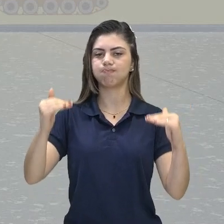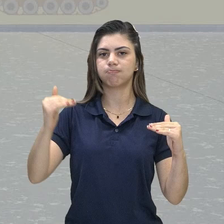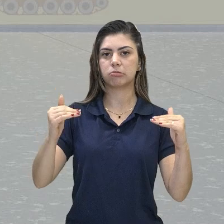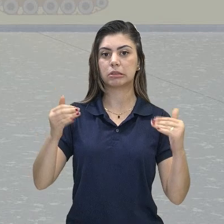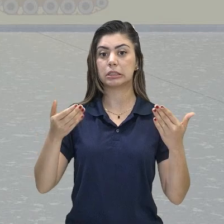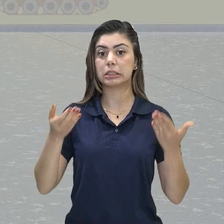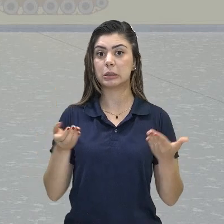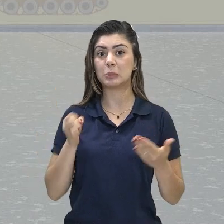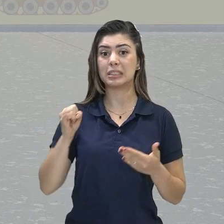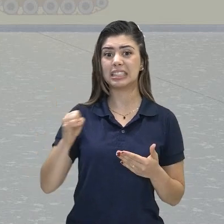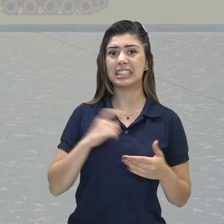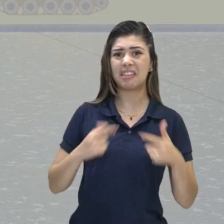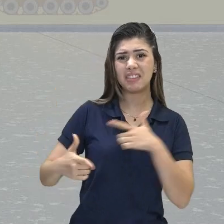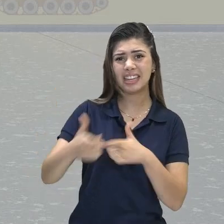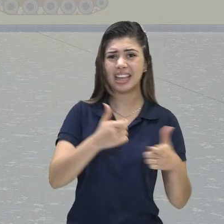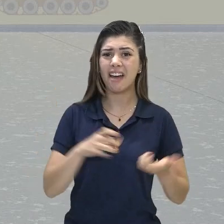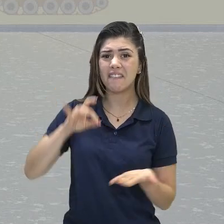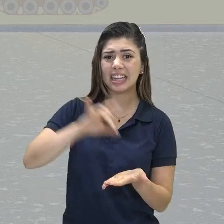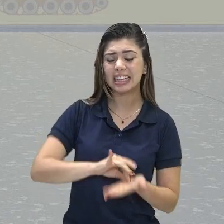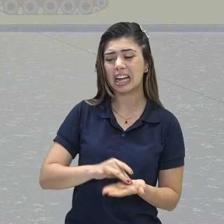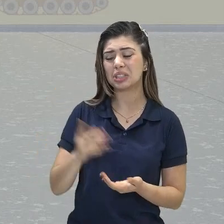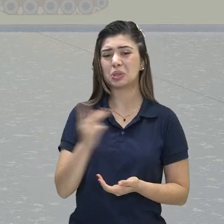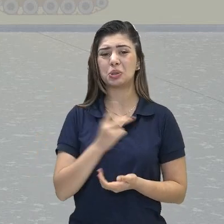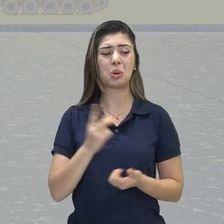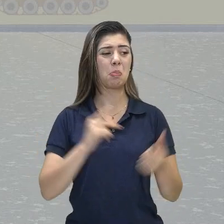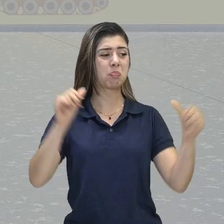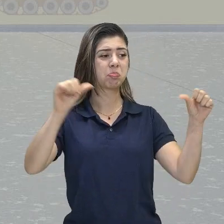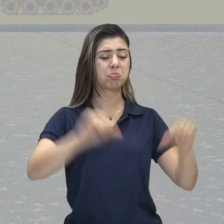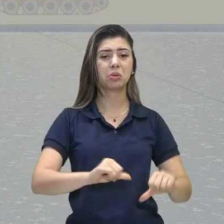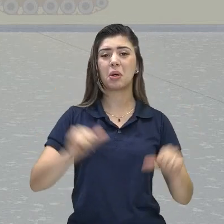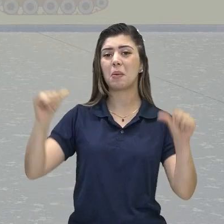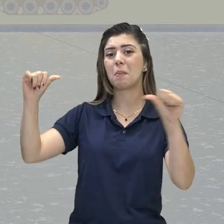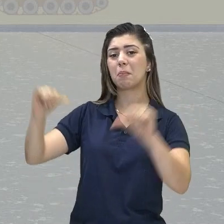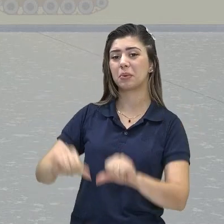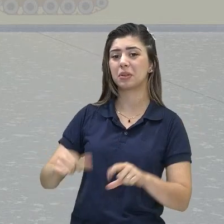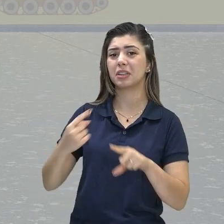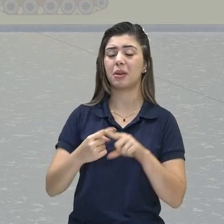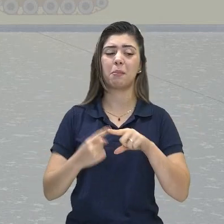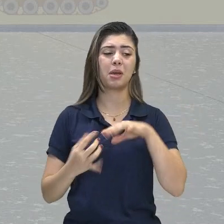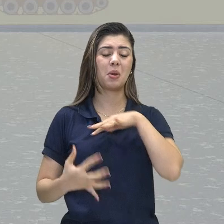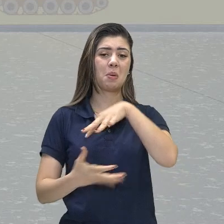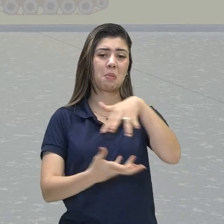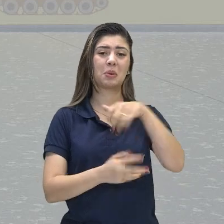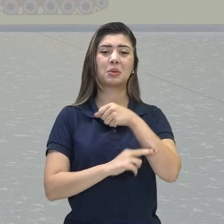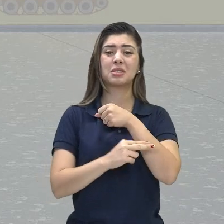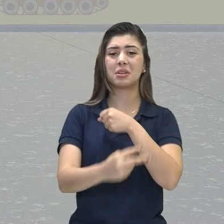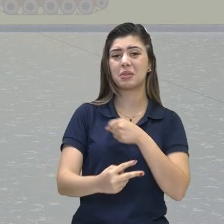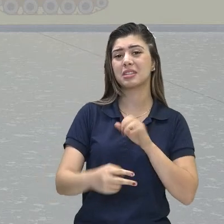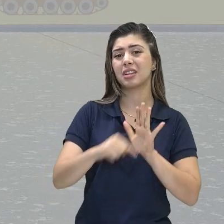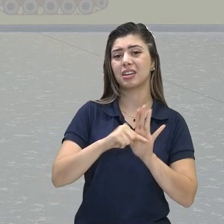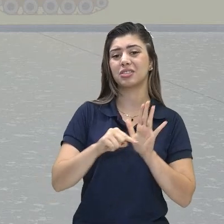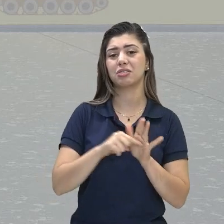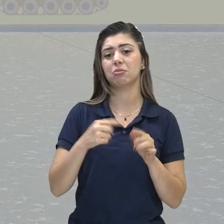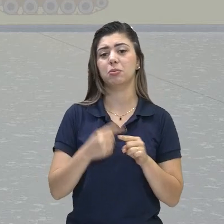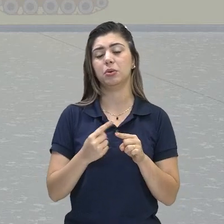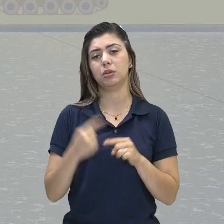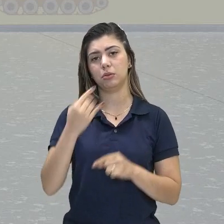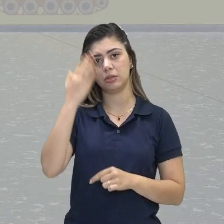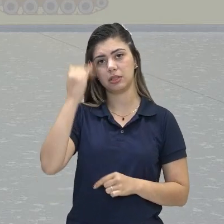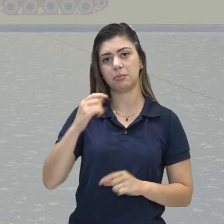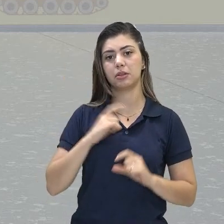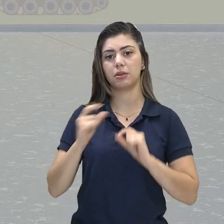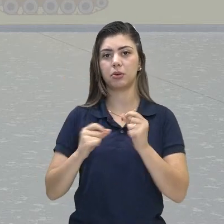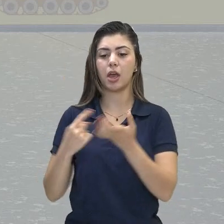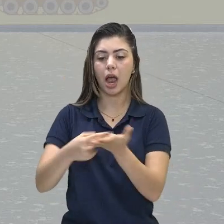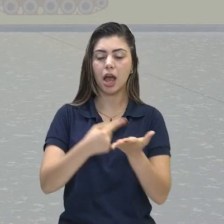seria devastadora para os dois lados e, consequentemente, para o mundo, né? Já que por conta dos acordos